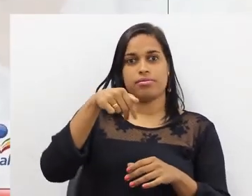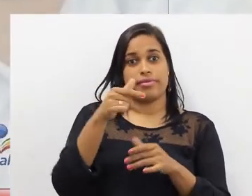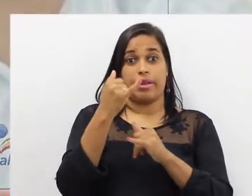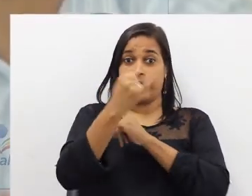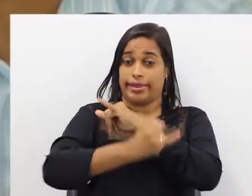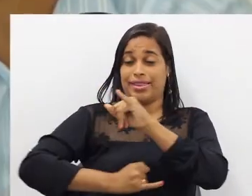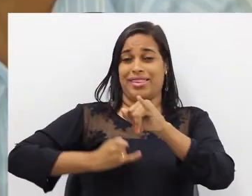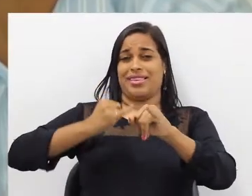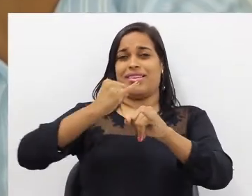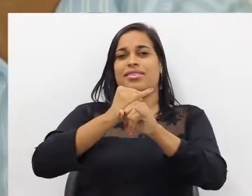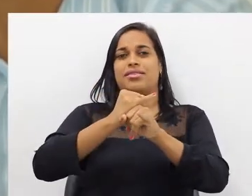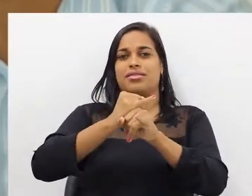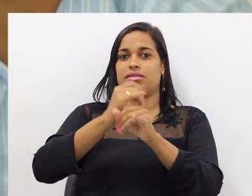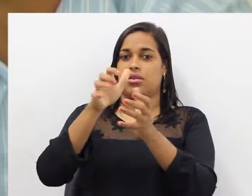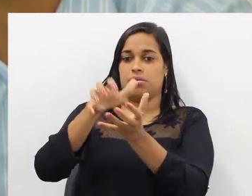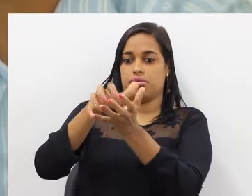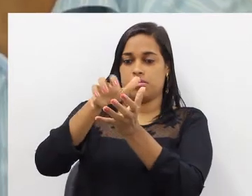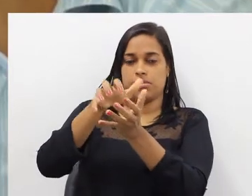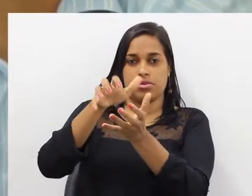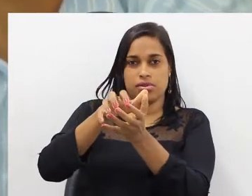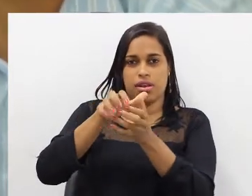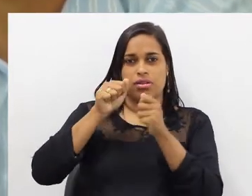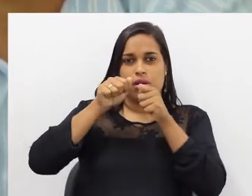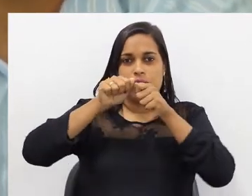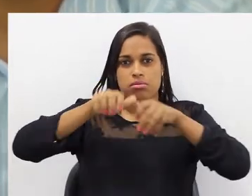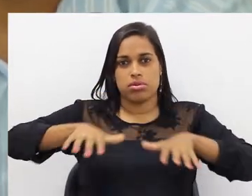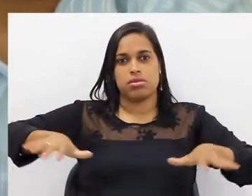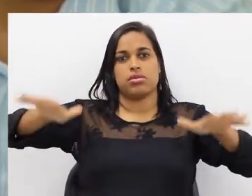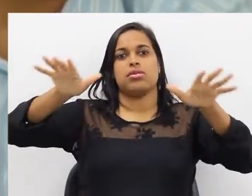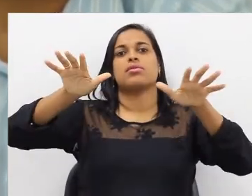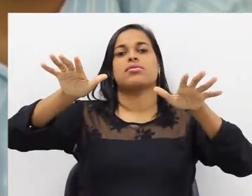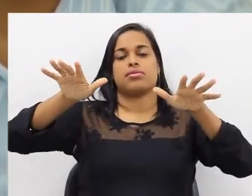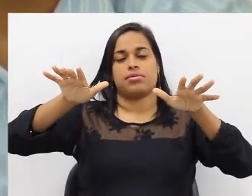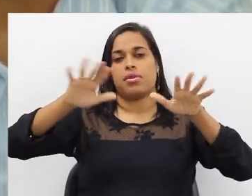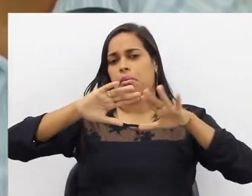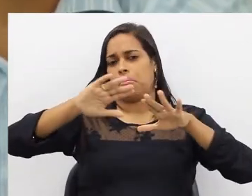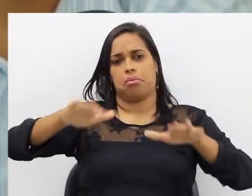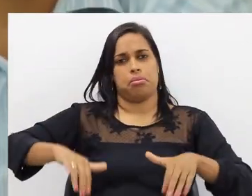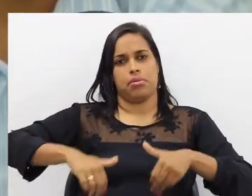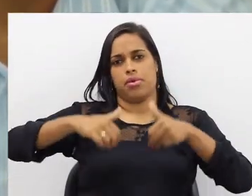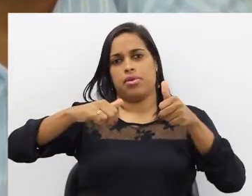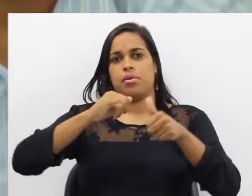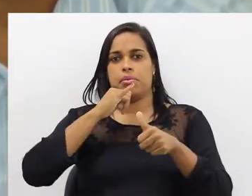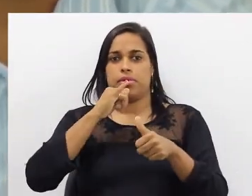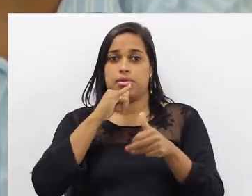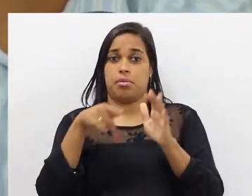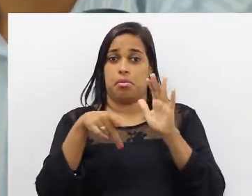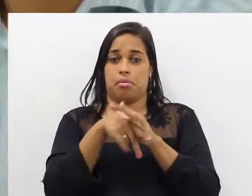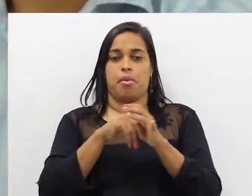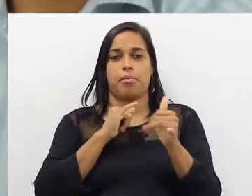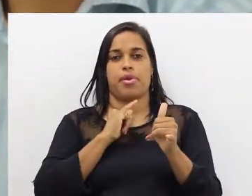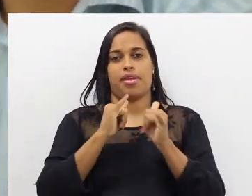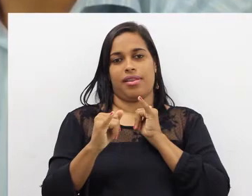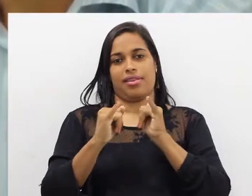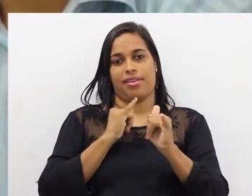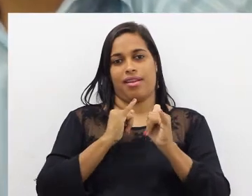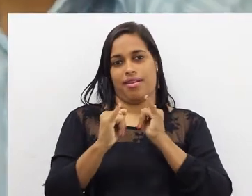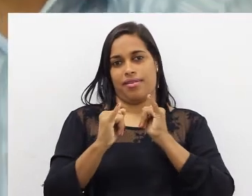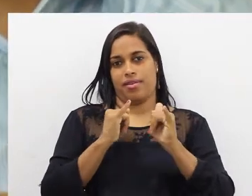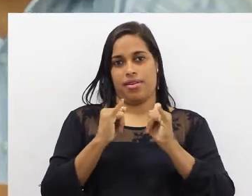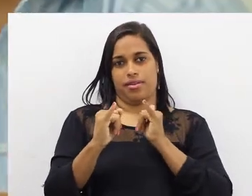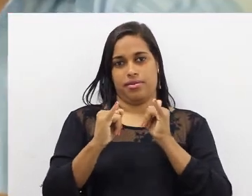uma rede que passa do estado, passa do continente. Nada melhor do que a própria internet, tá?